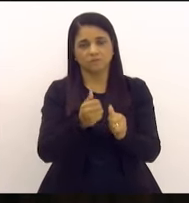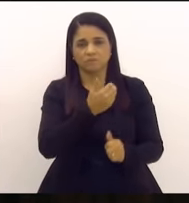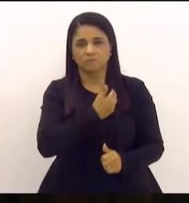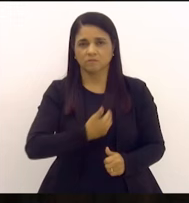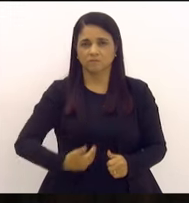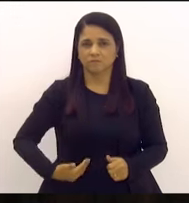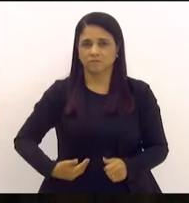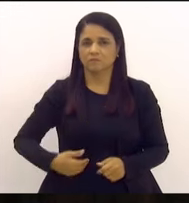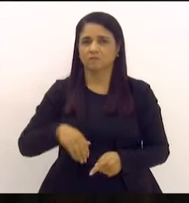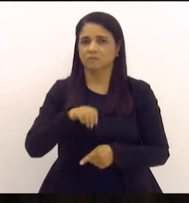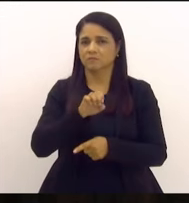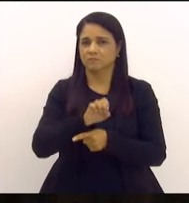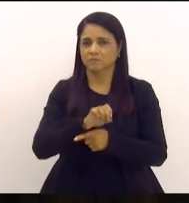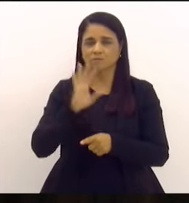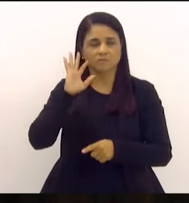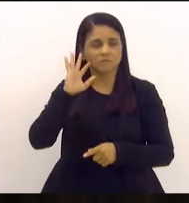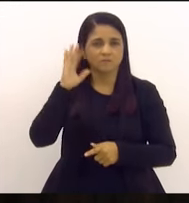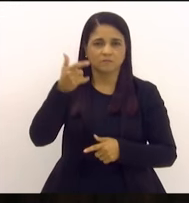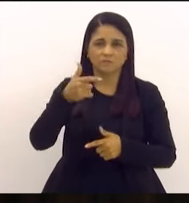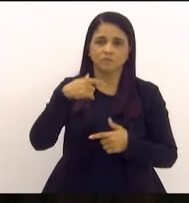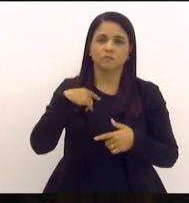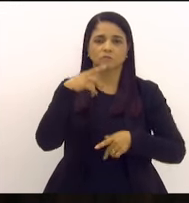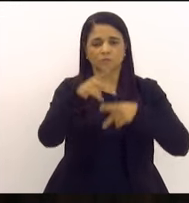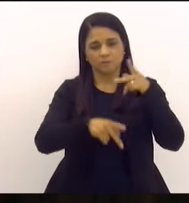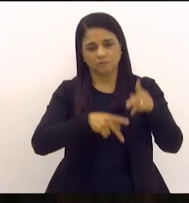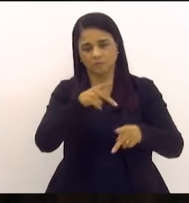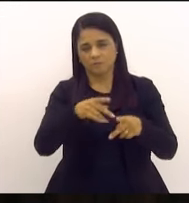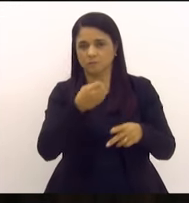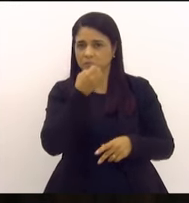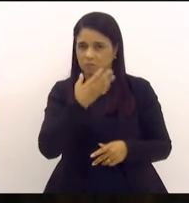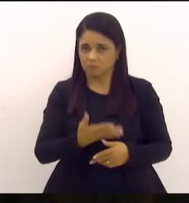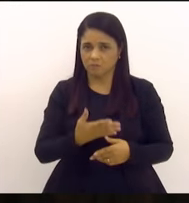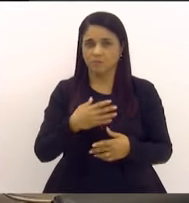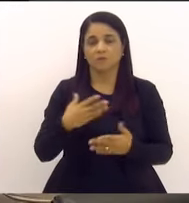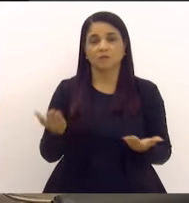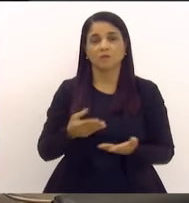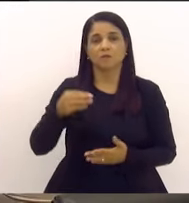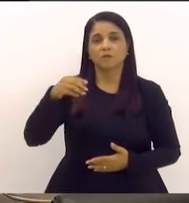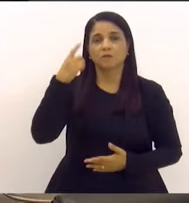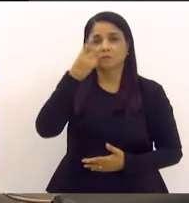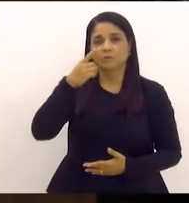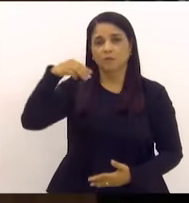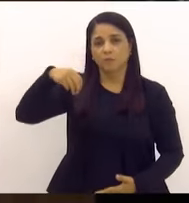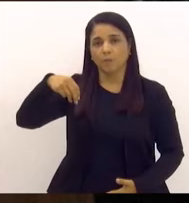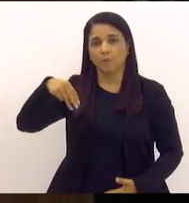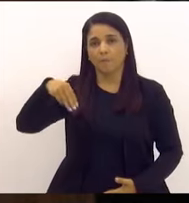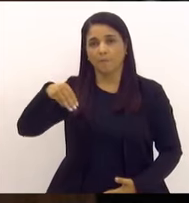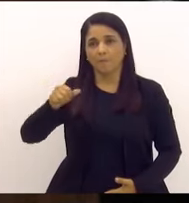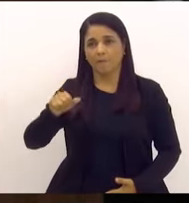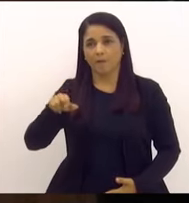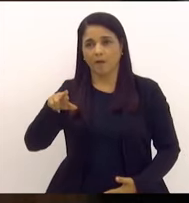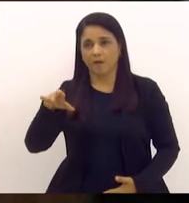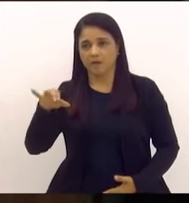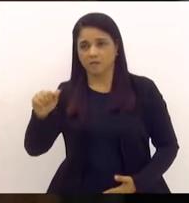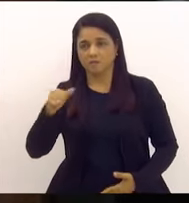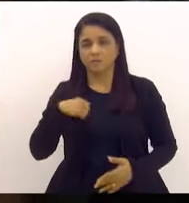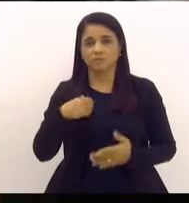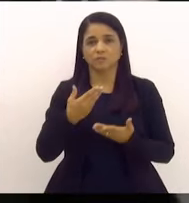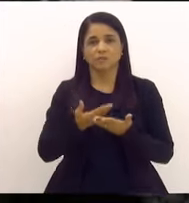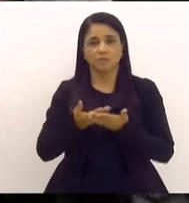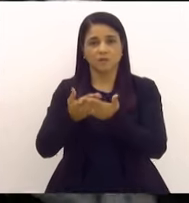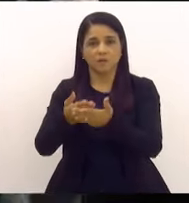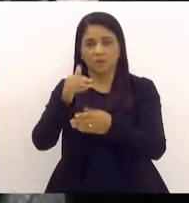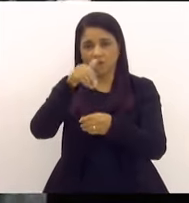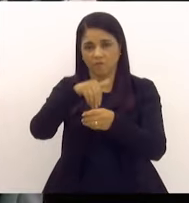busca de uma solução para o bem-estar da nossa população. Deputado Márcio Alberto. Senhor presidente, antes de encaminhar o voto pela bancada do